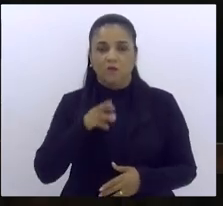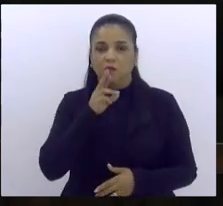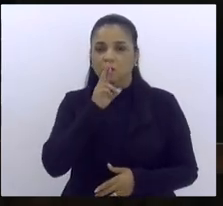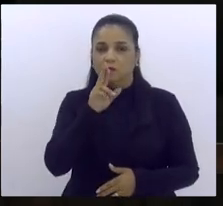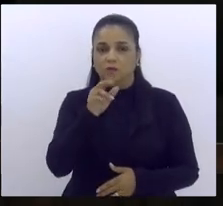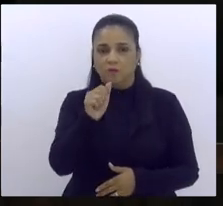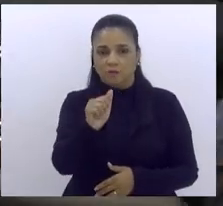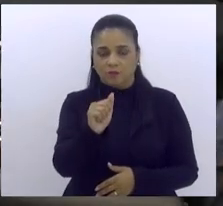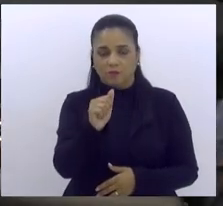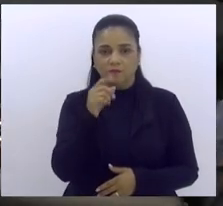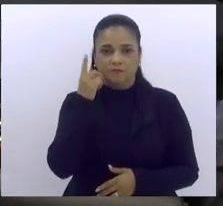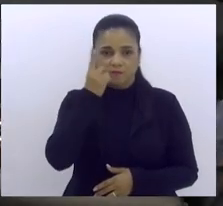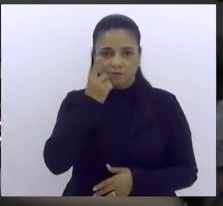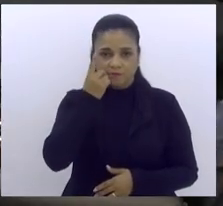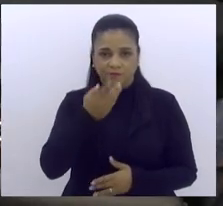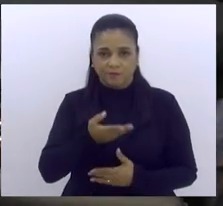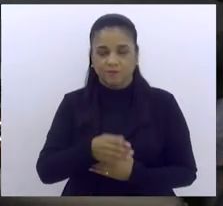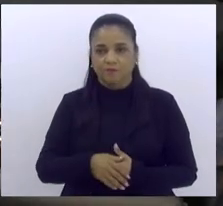Amorim.